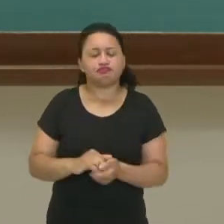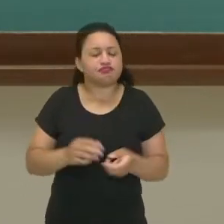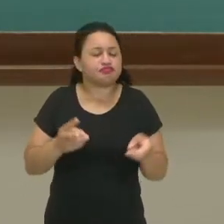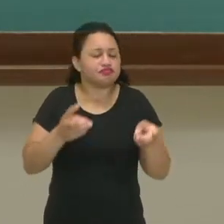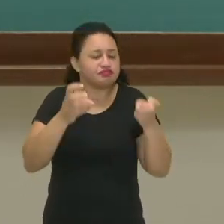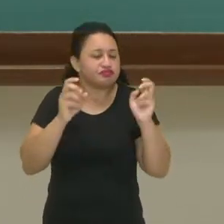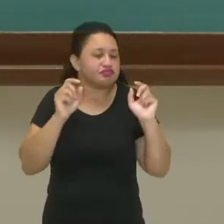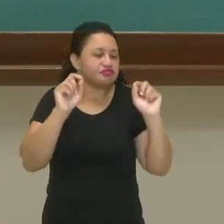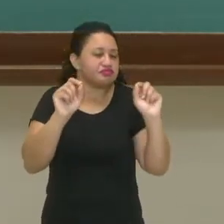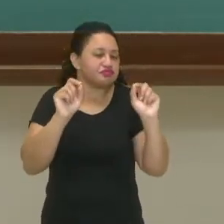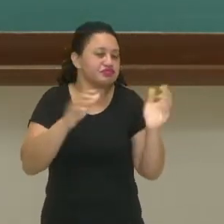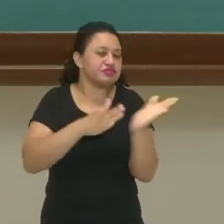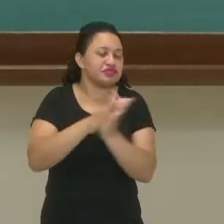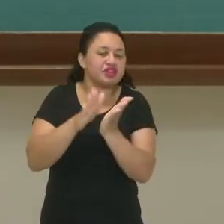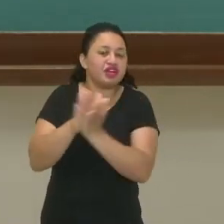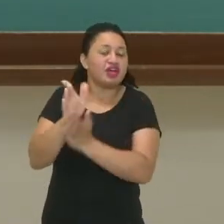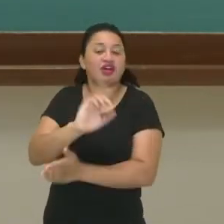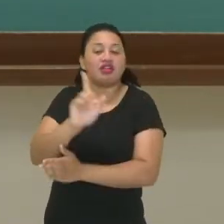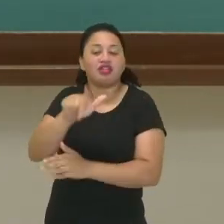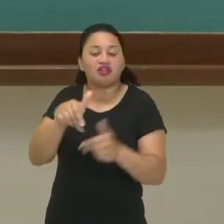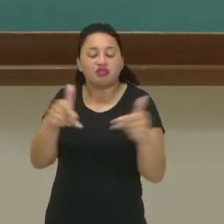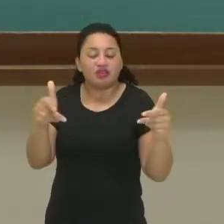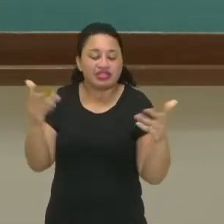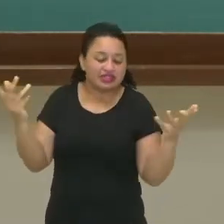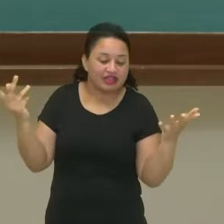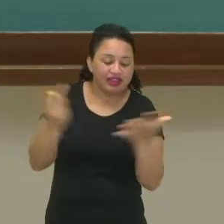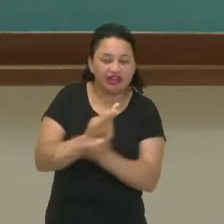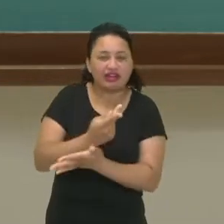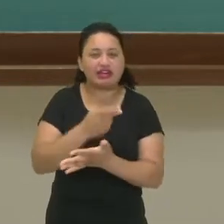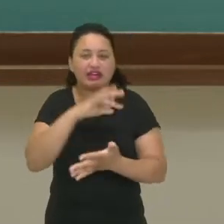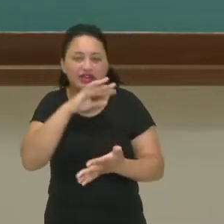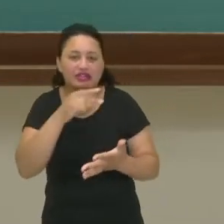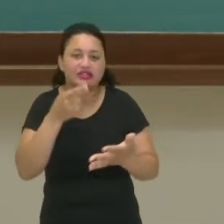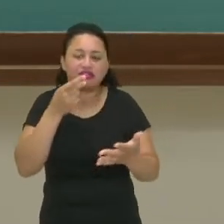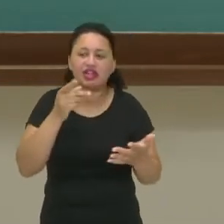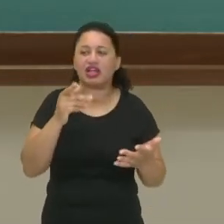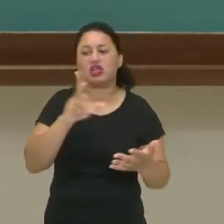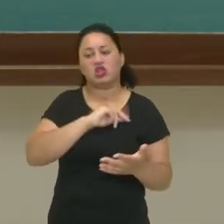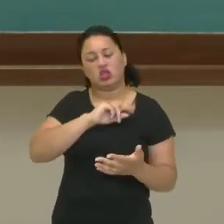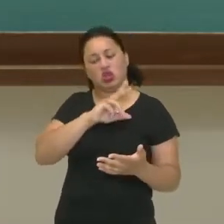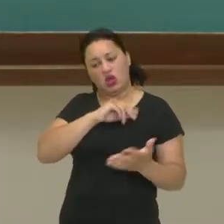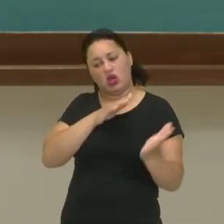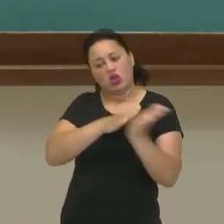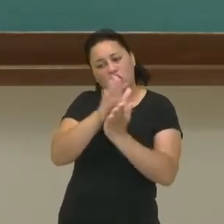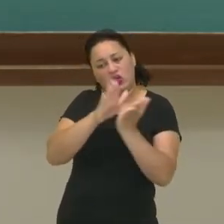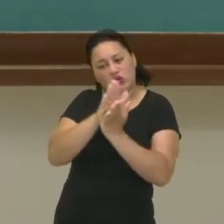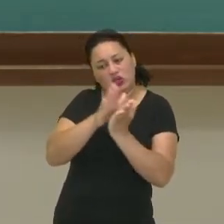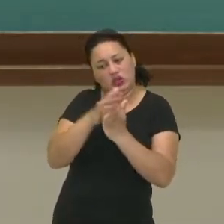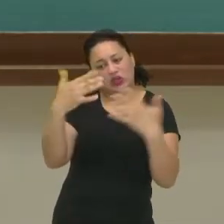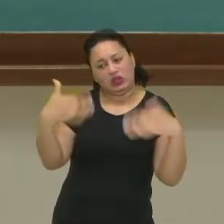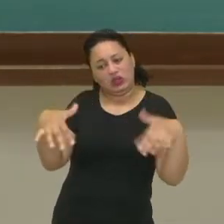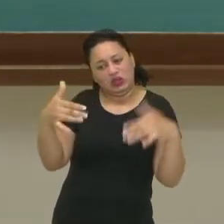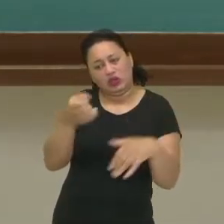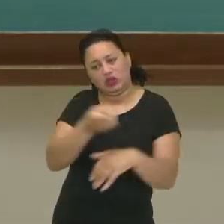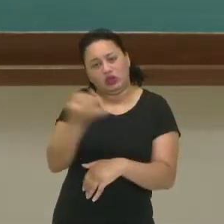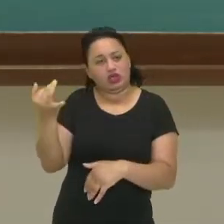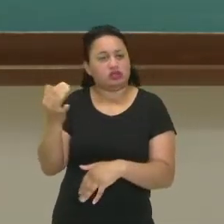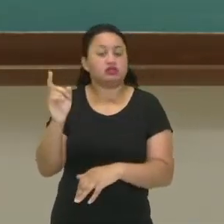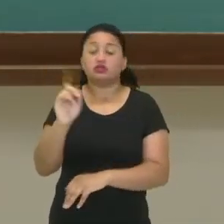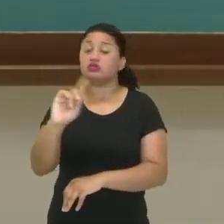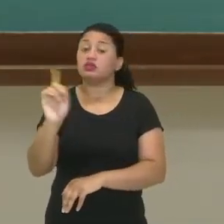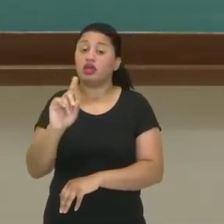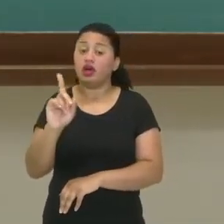que o consumo não é algo equivocado, não é ruim falar, nossa, ele está consumindo, quanta coisa. Não, não é